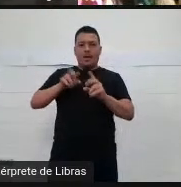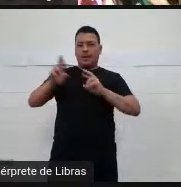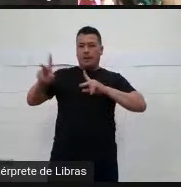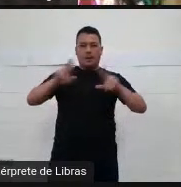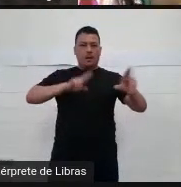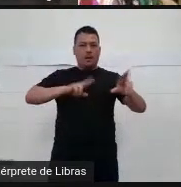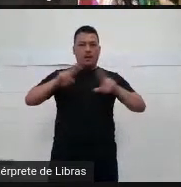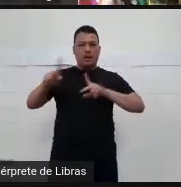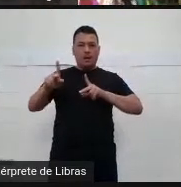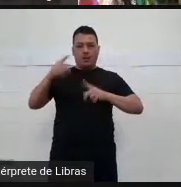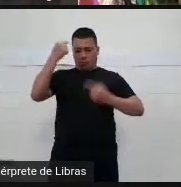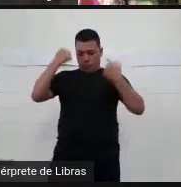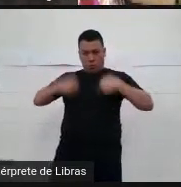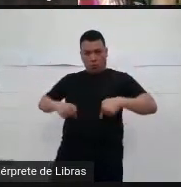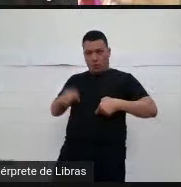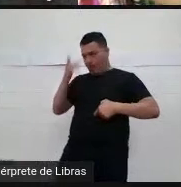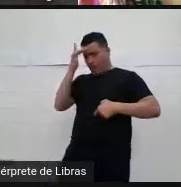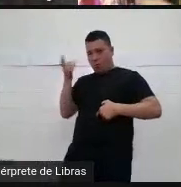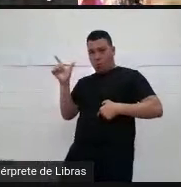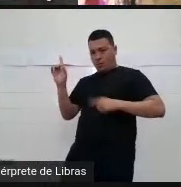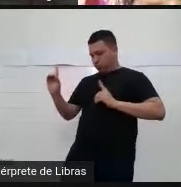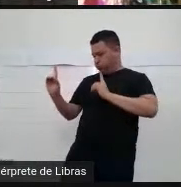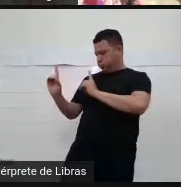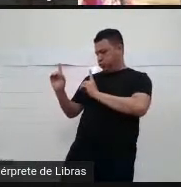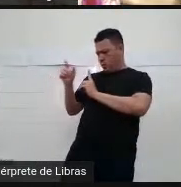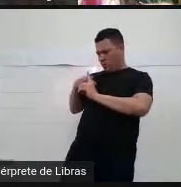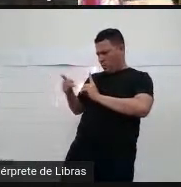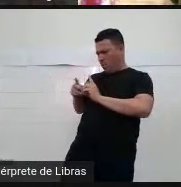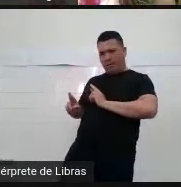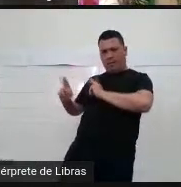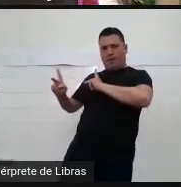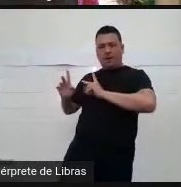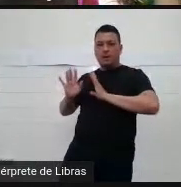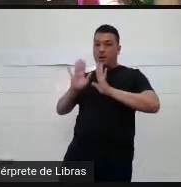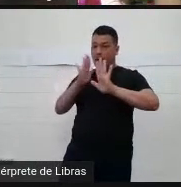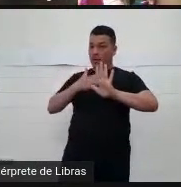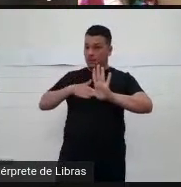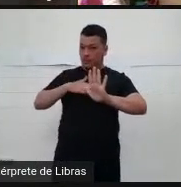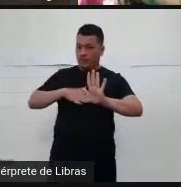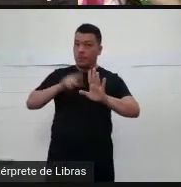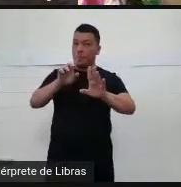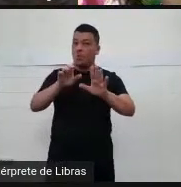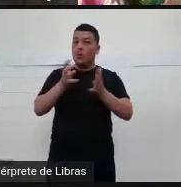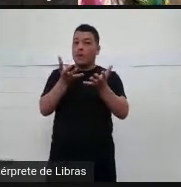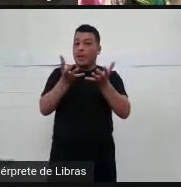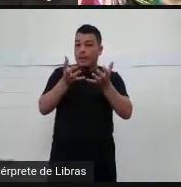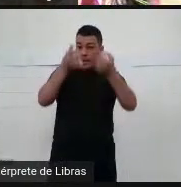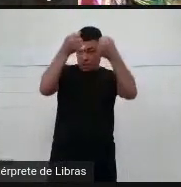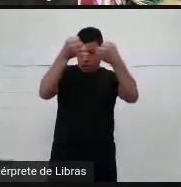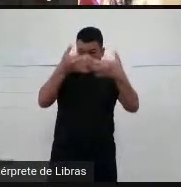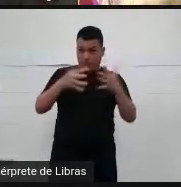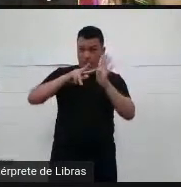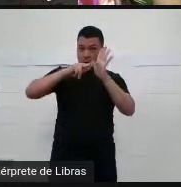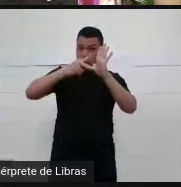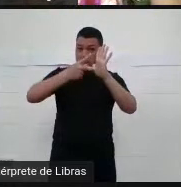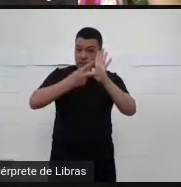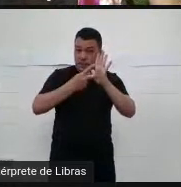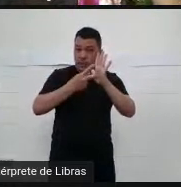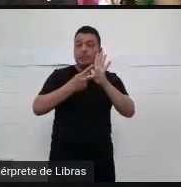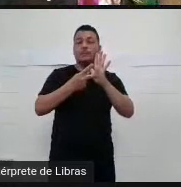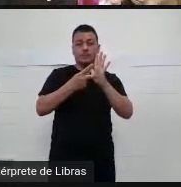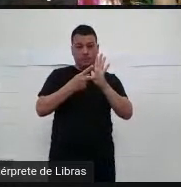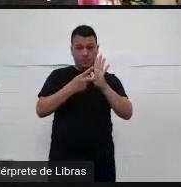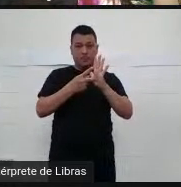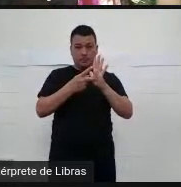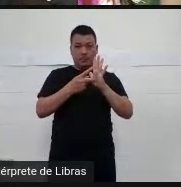os corpos a partir daí. O que a gente entende é que o jogo de significações, né,